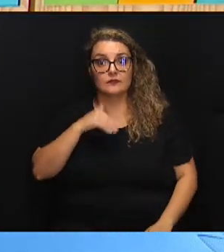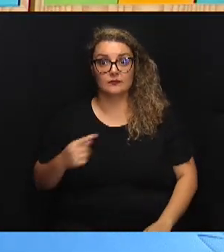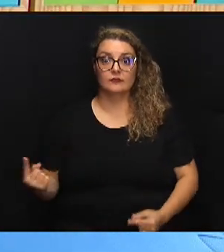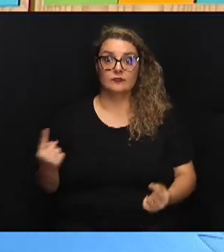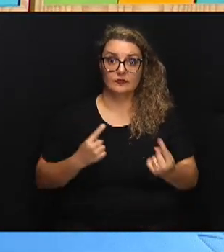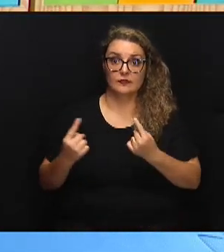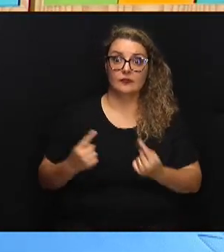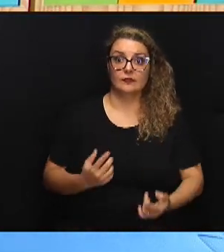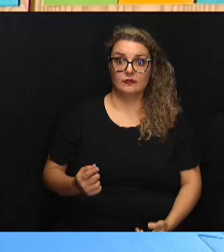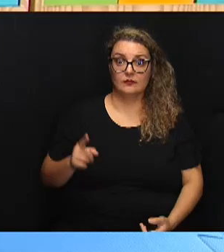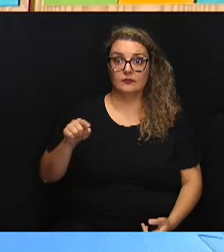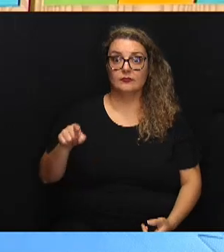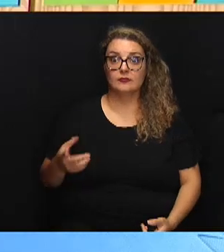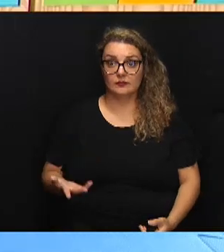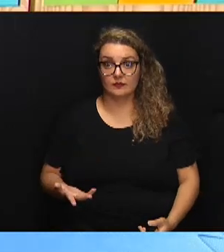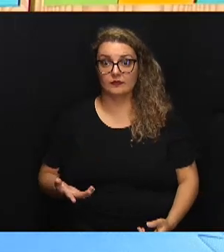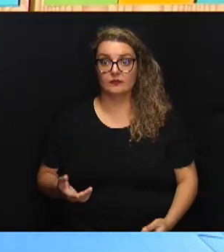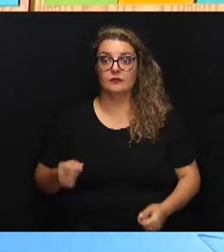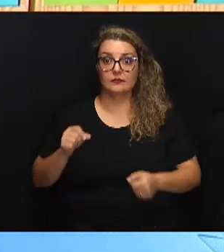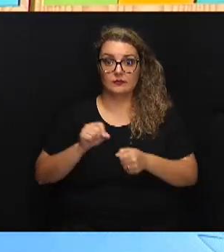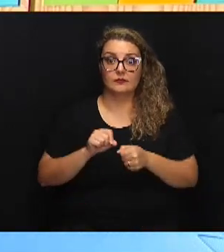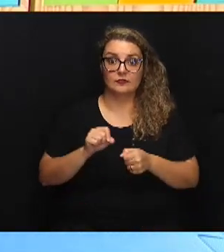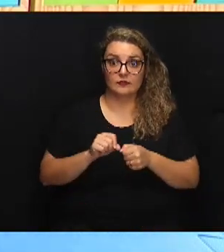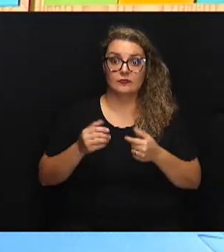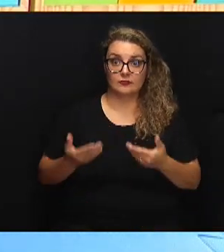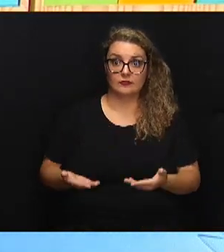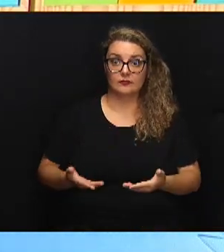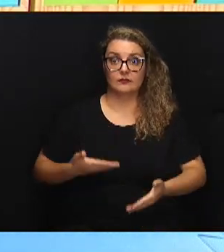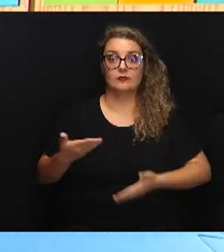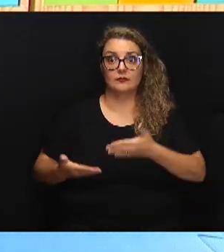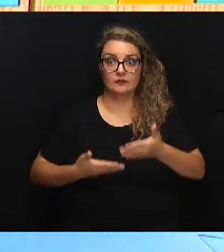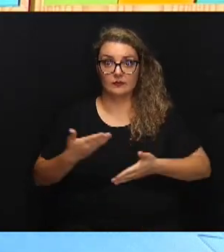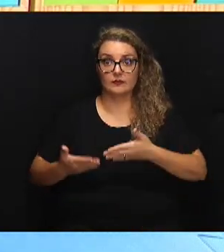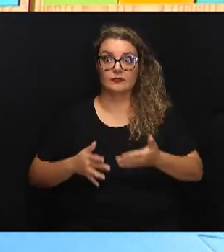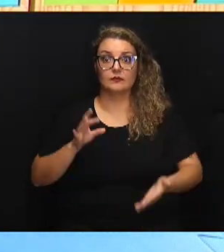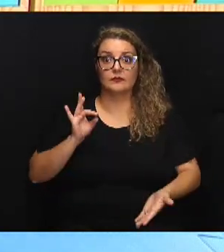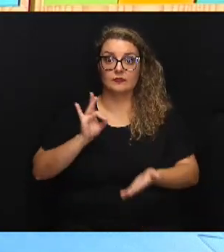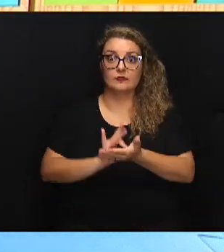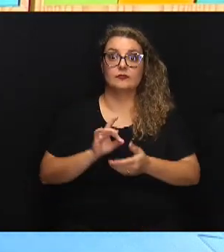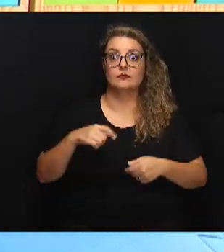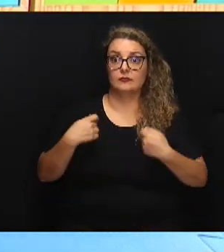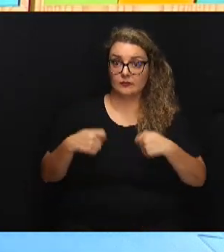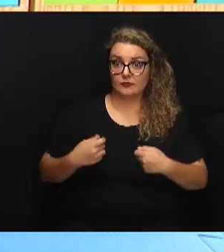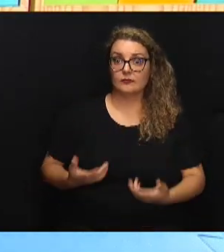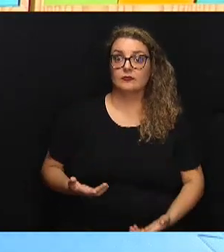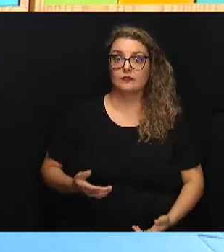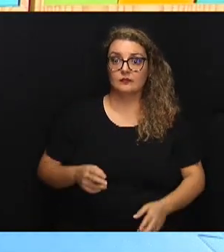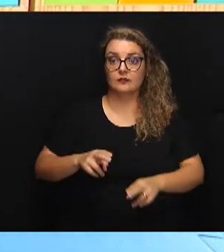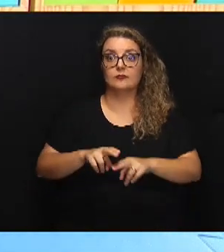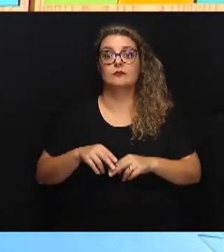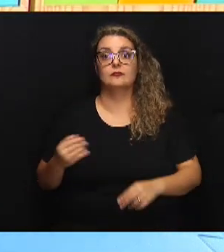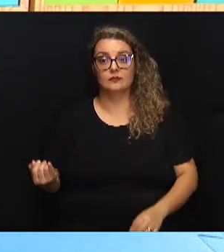e isso faz com que o serviço seja realmente necessário. Por isso que existe essa